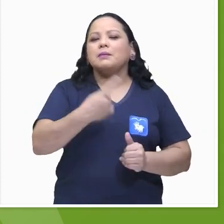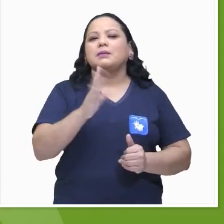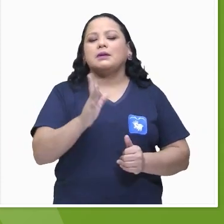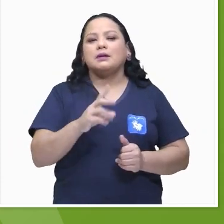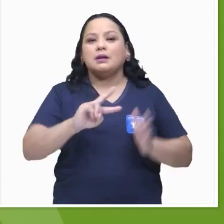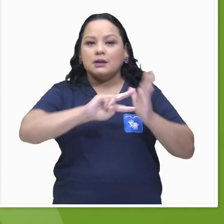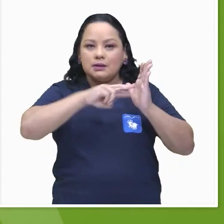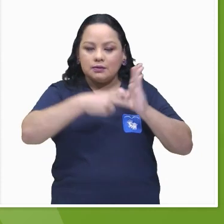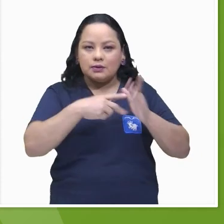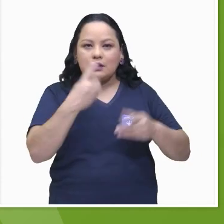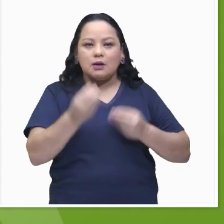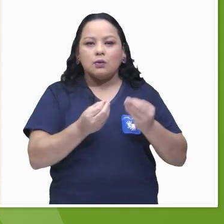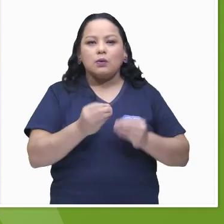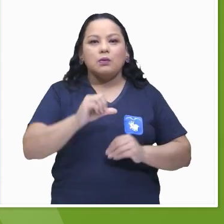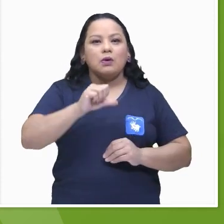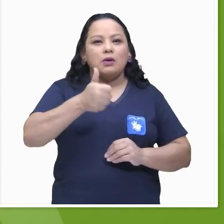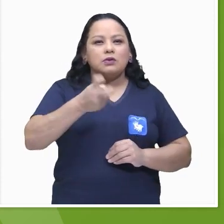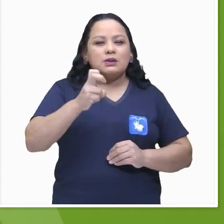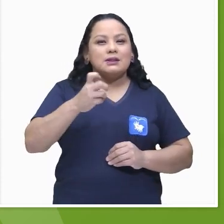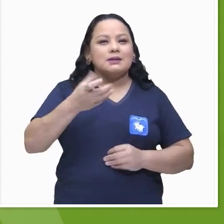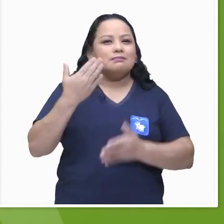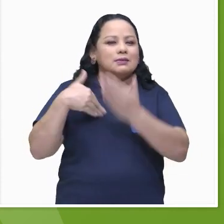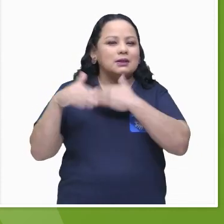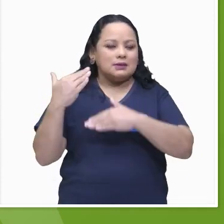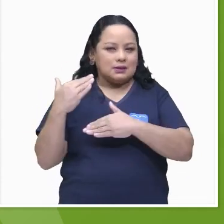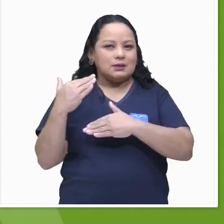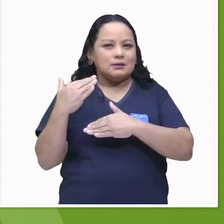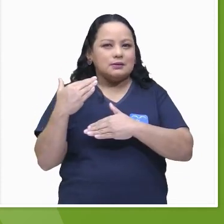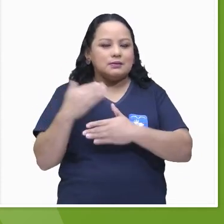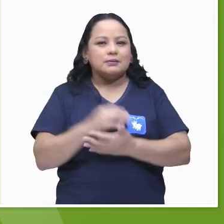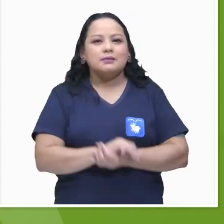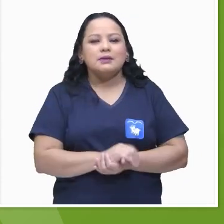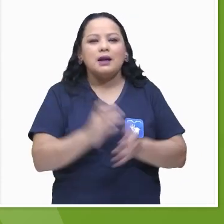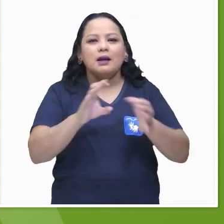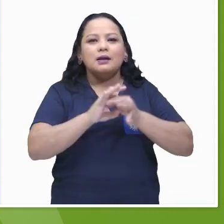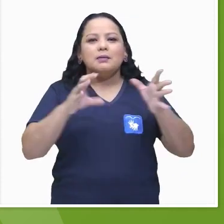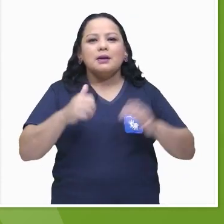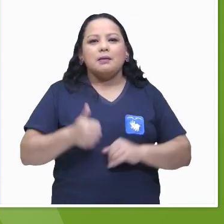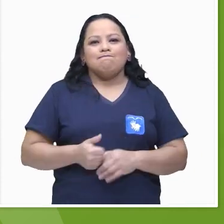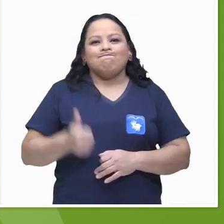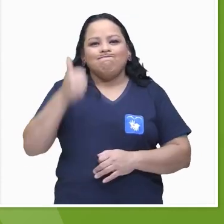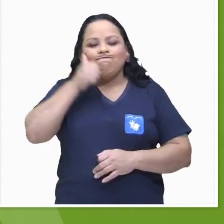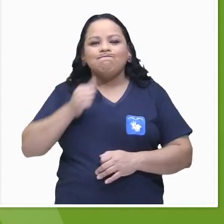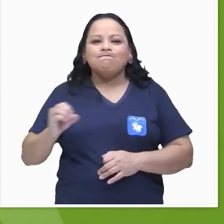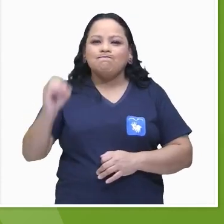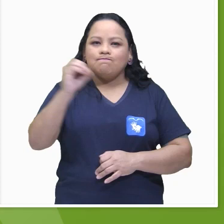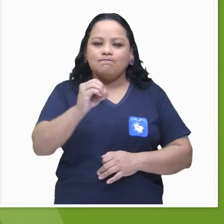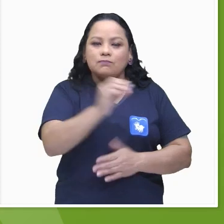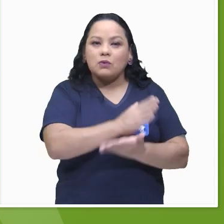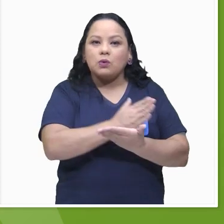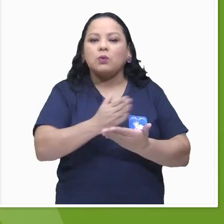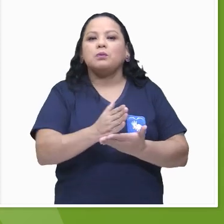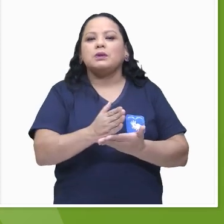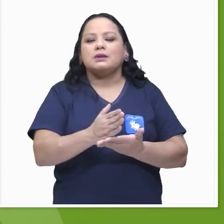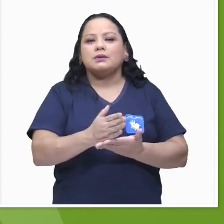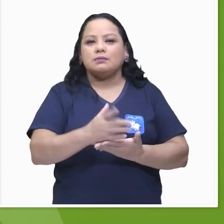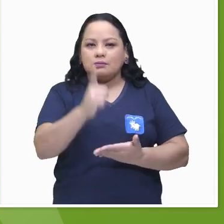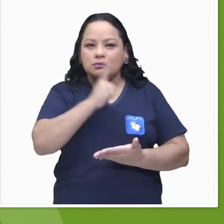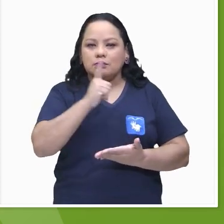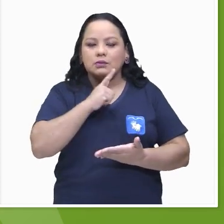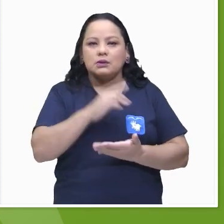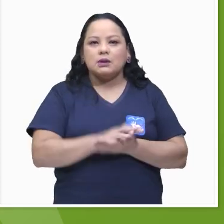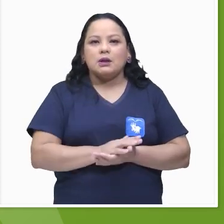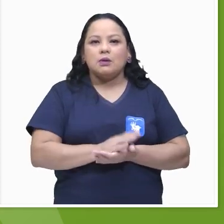quer dizer que há uns 15 dias atrás, 16 dias atrás, ela tinha liberado um óvulo e aí já deu início à